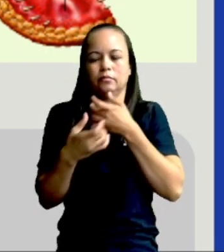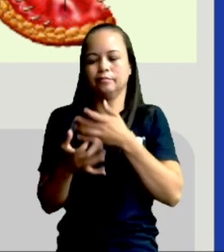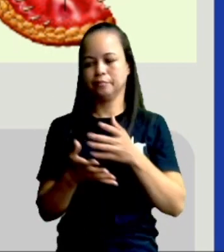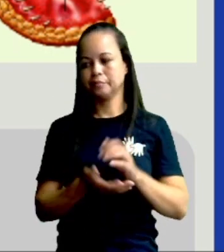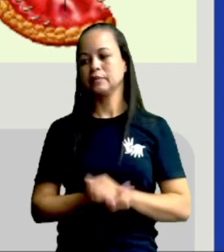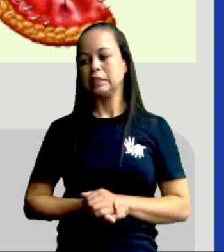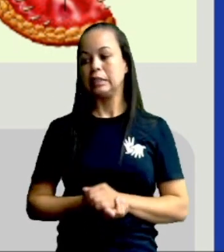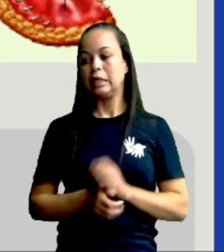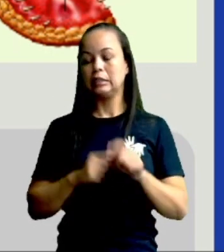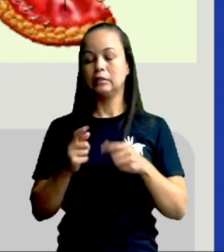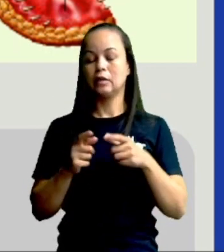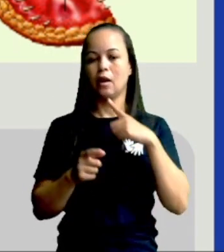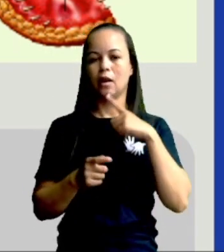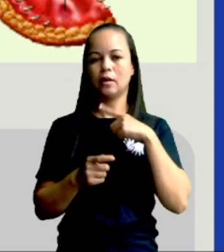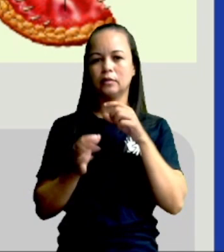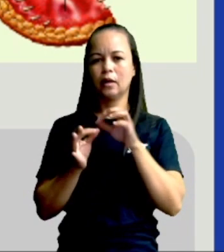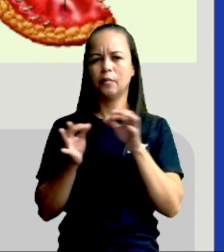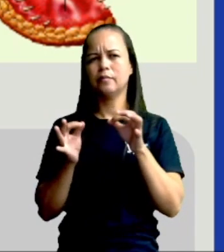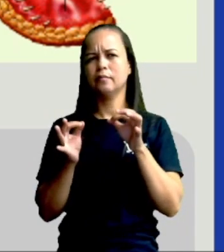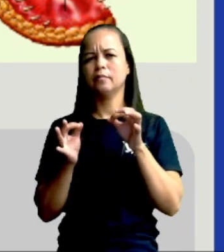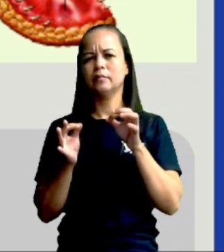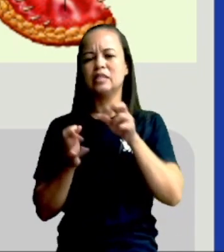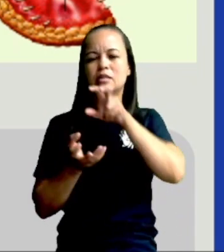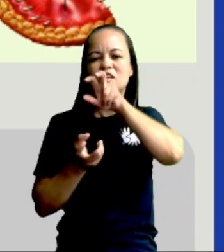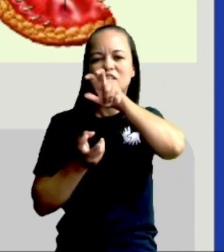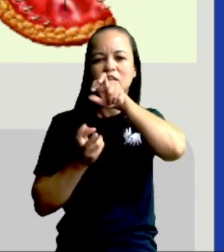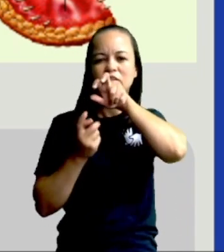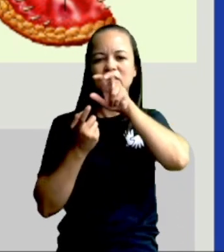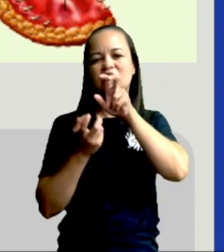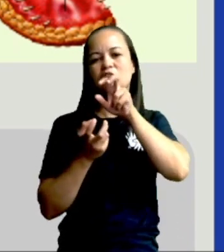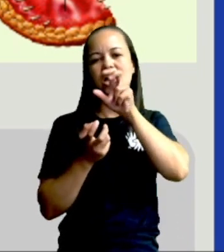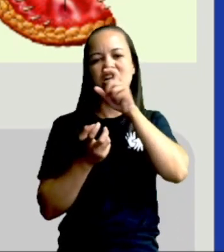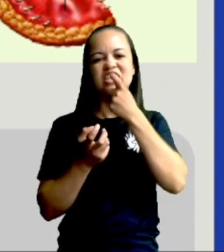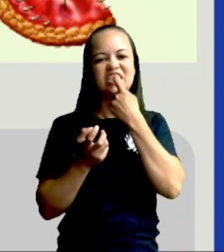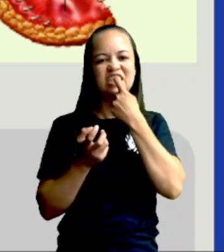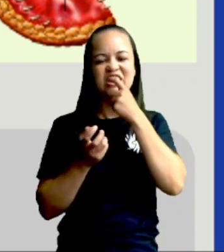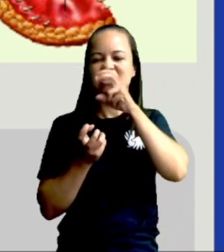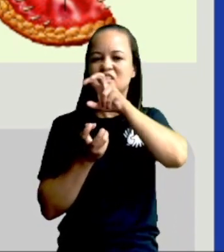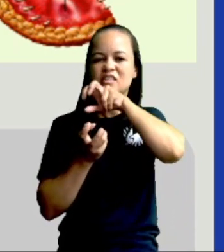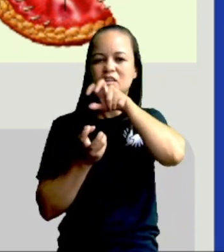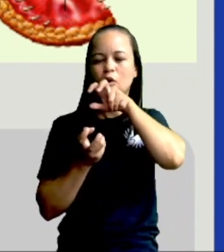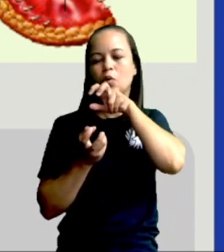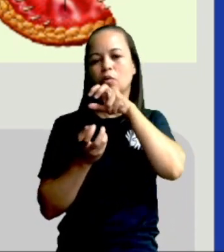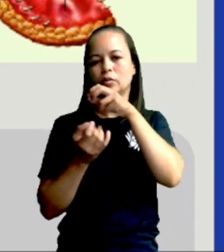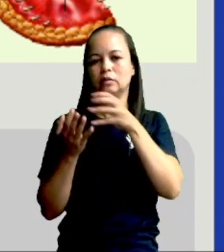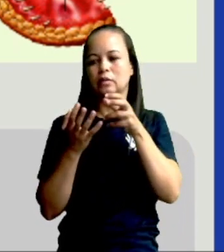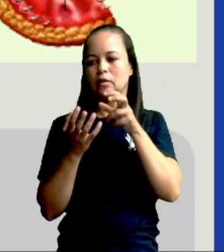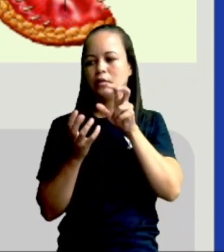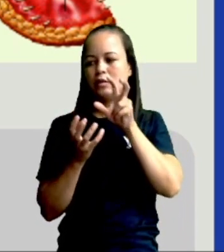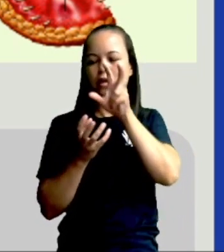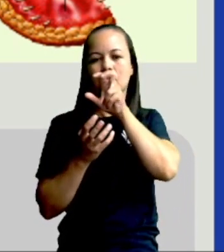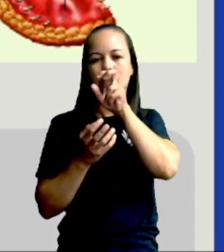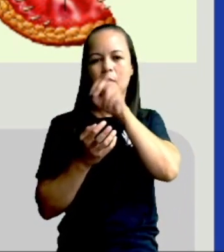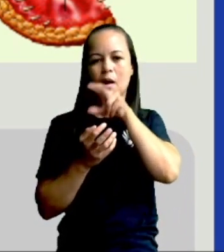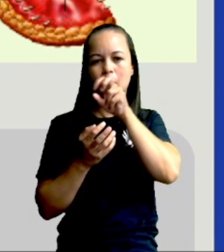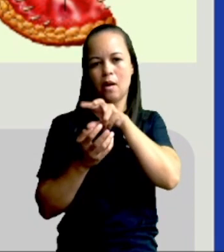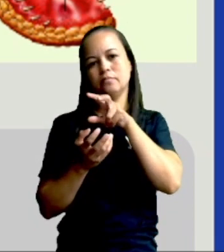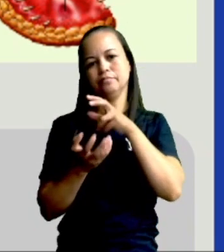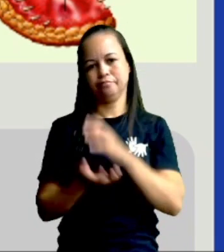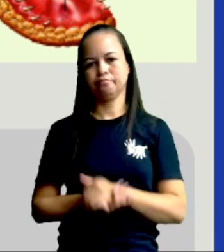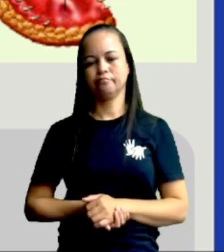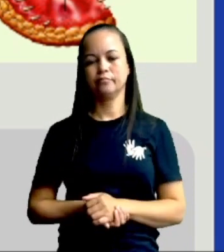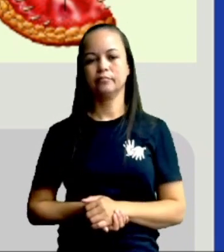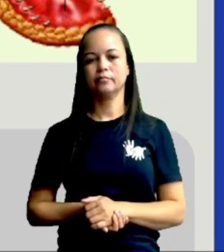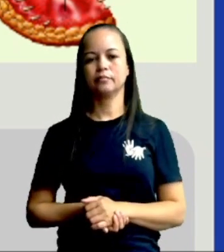E ela possui uma dentição em que seus dentes são uniformes. Não tem um dente inoculador de veneno,